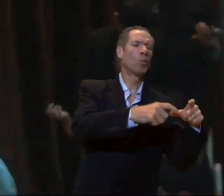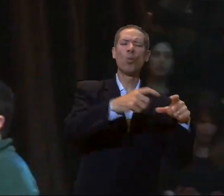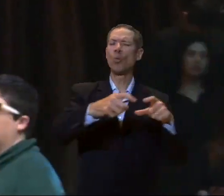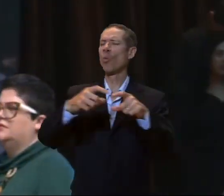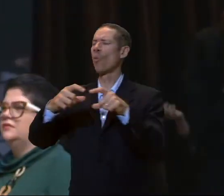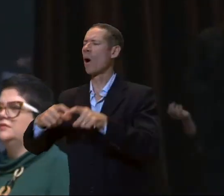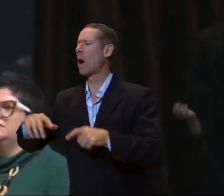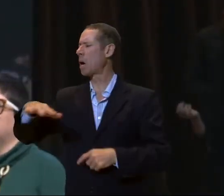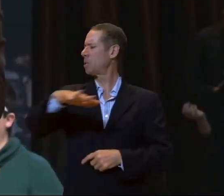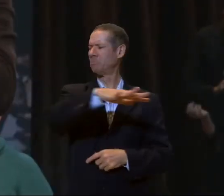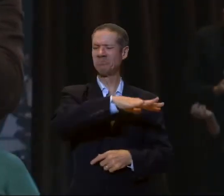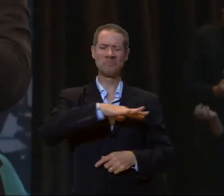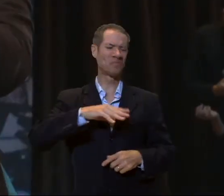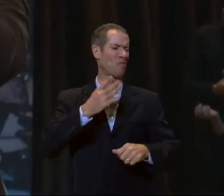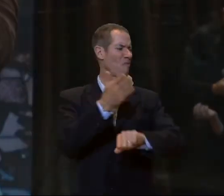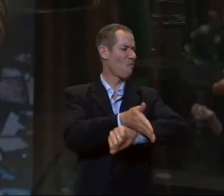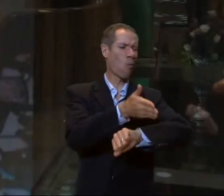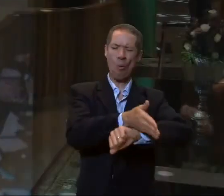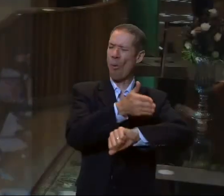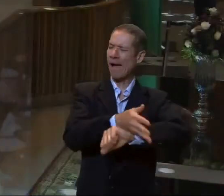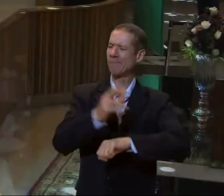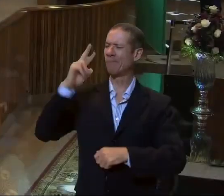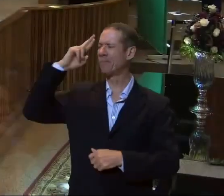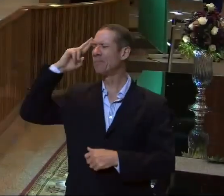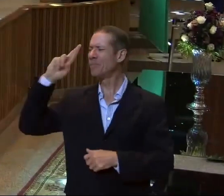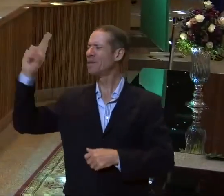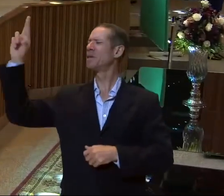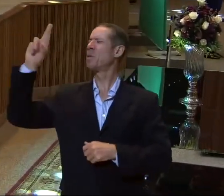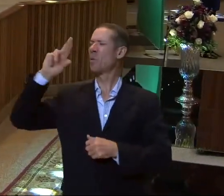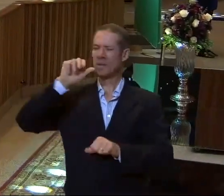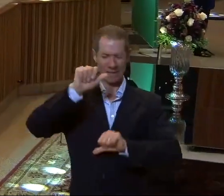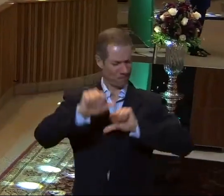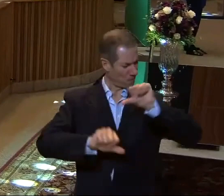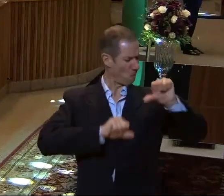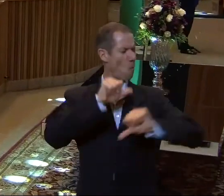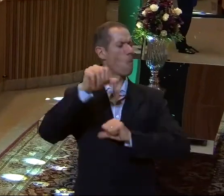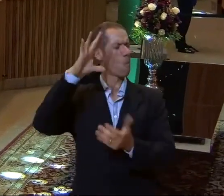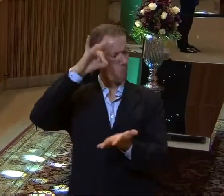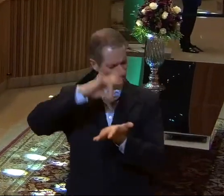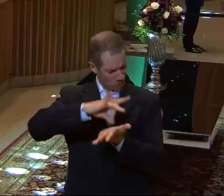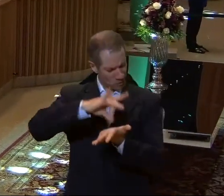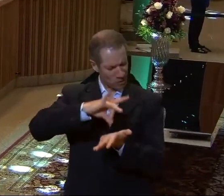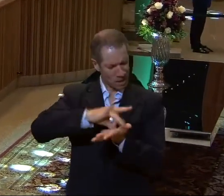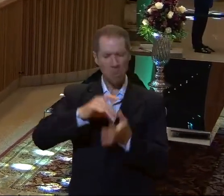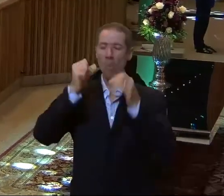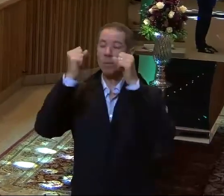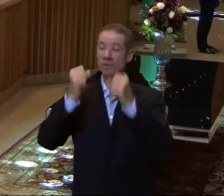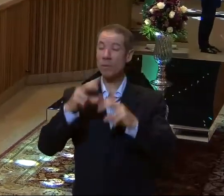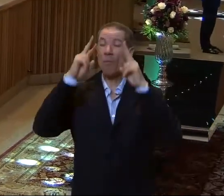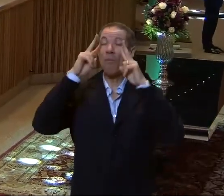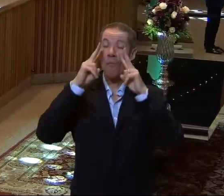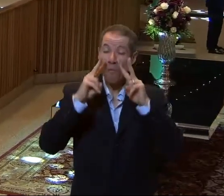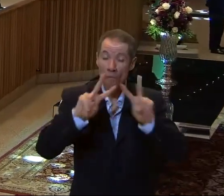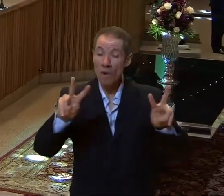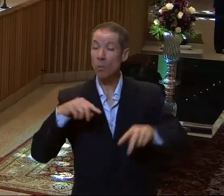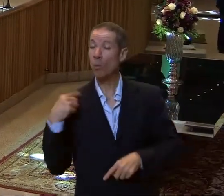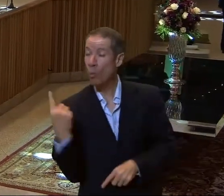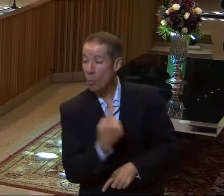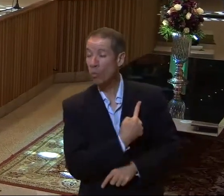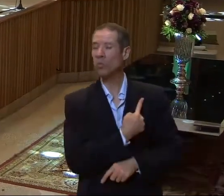no meio aonde eles frequentam. Que o Senhor transforme realidades, que possamos ver com os nossos